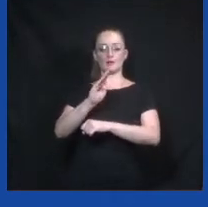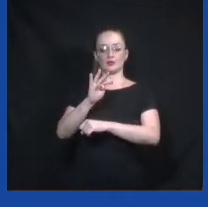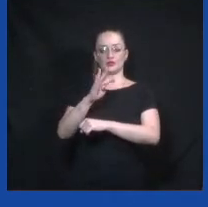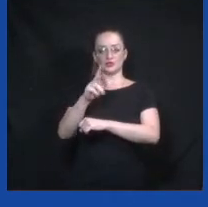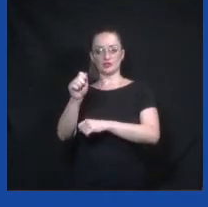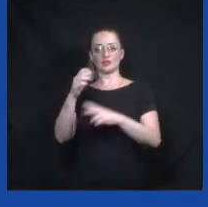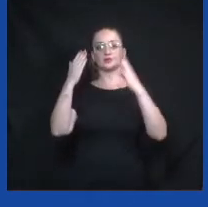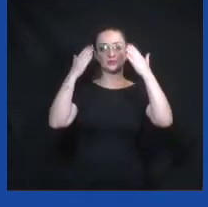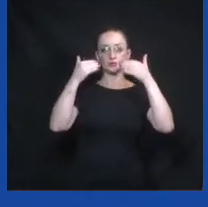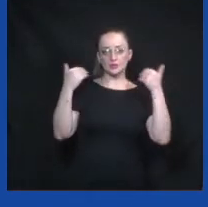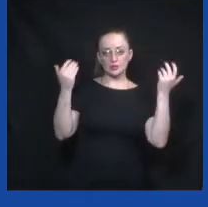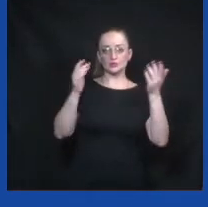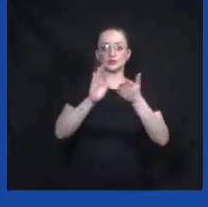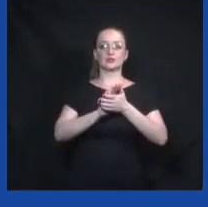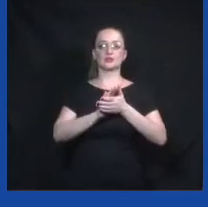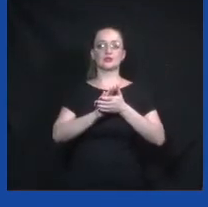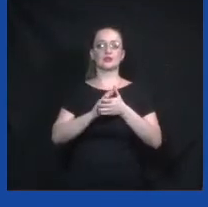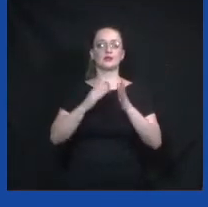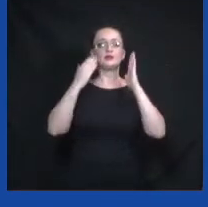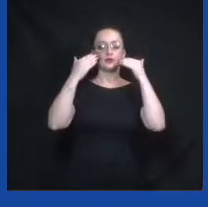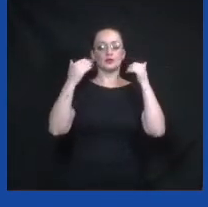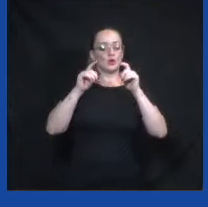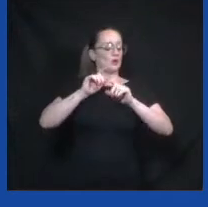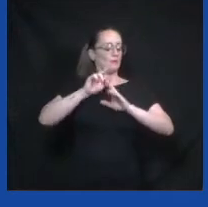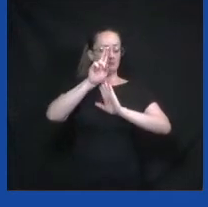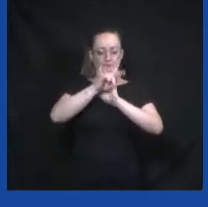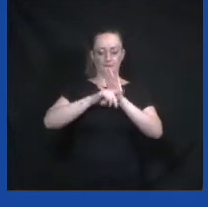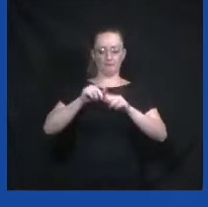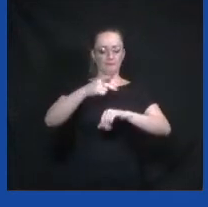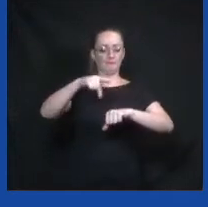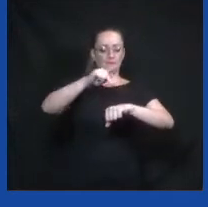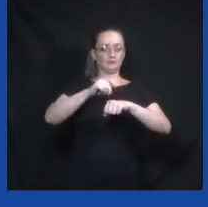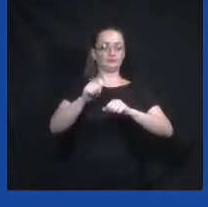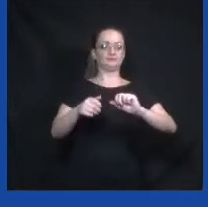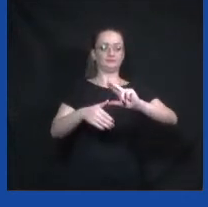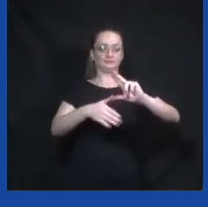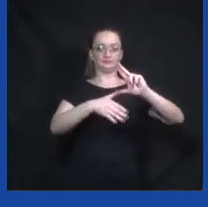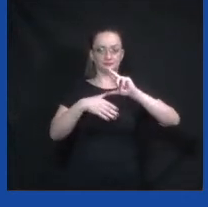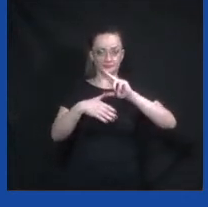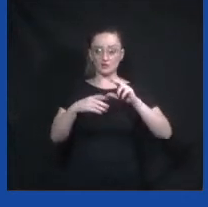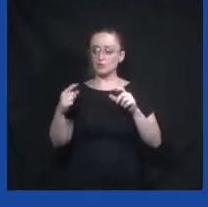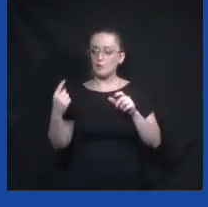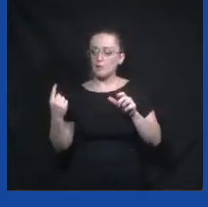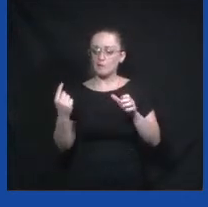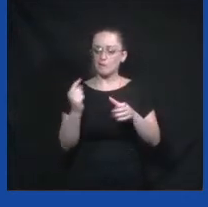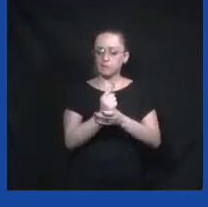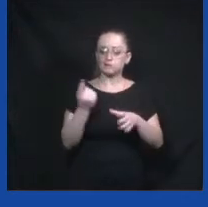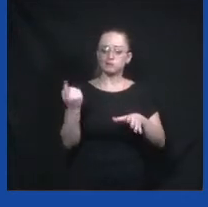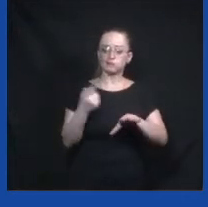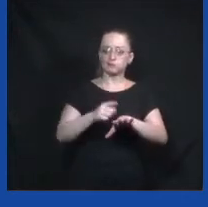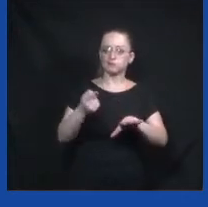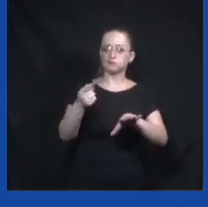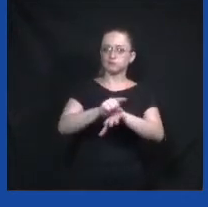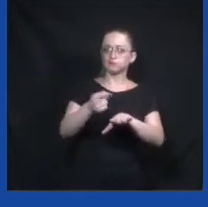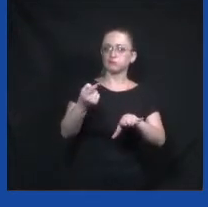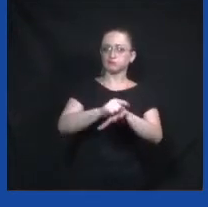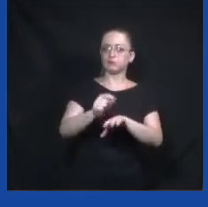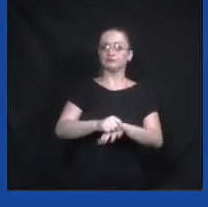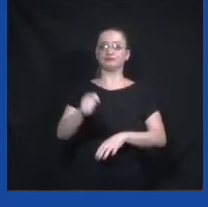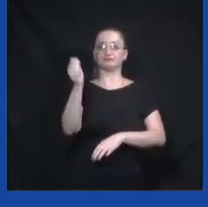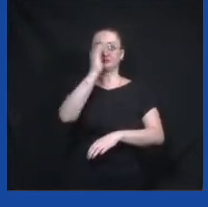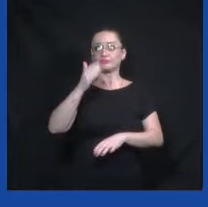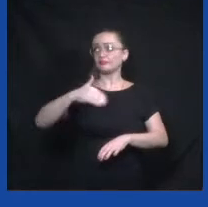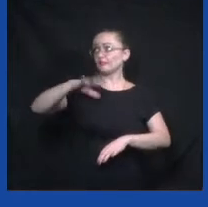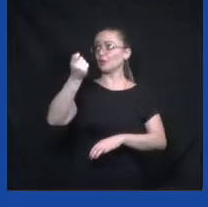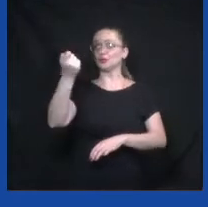índios, os indígenas em vários países da América Latina, enfim, nós fomos atrás de incluir, incluir, incluir. E o Brasil incluiu além da média